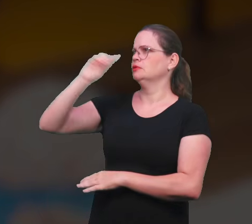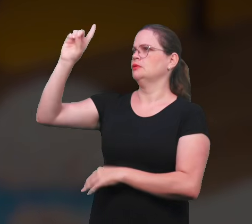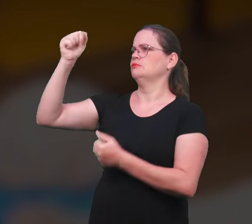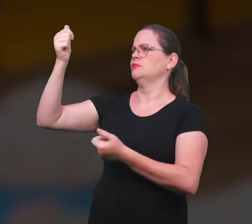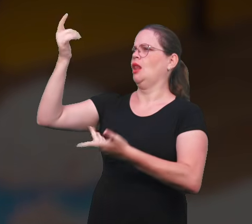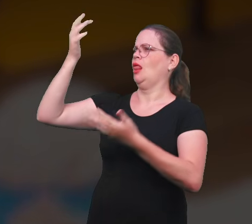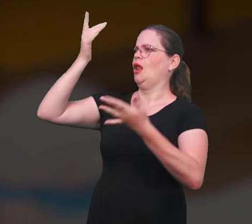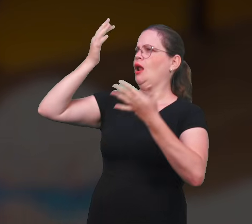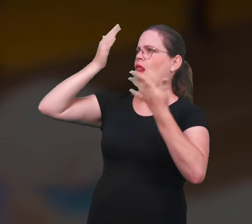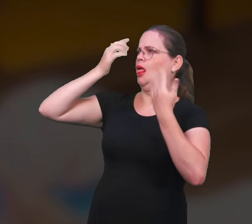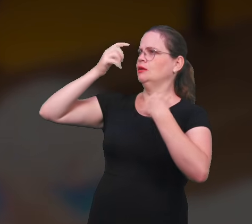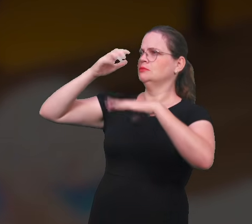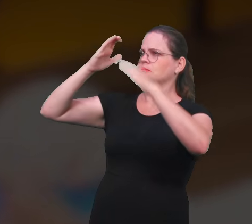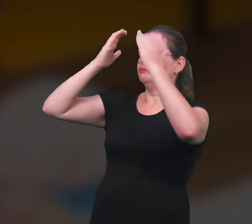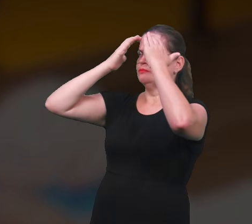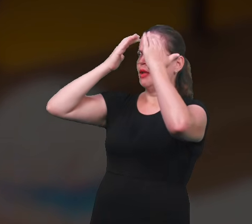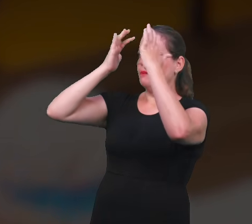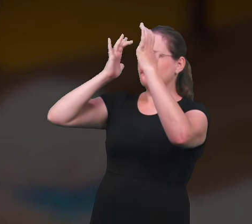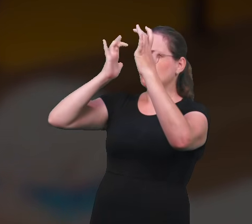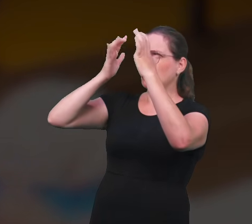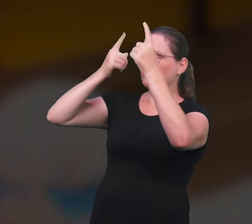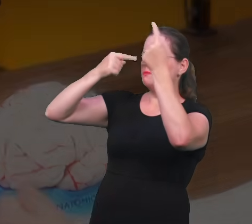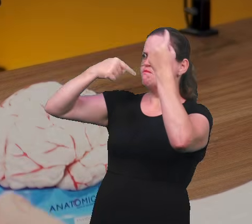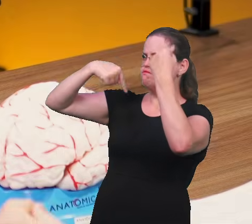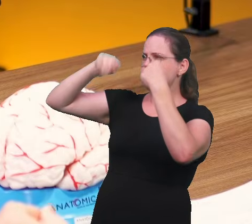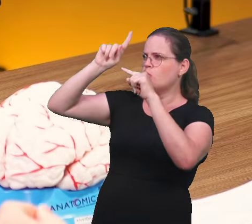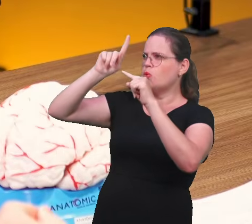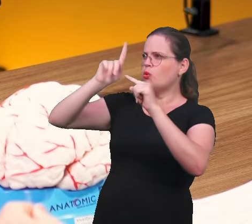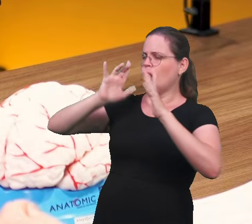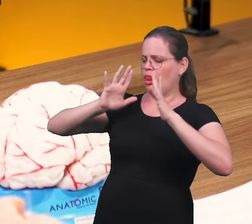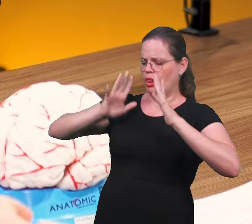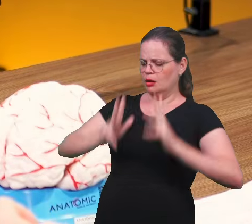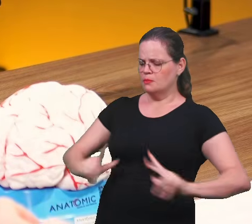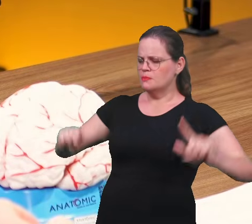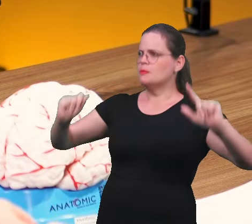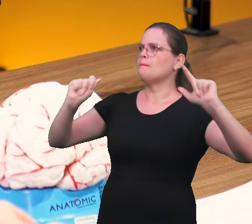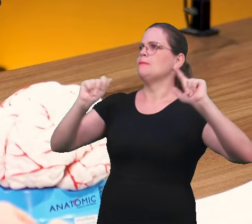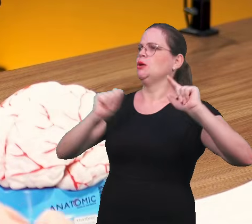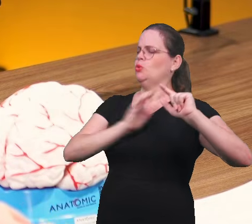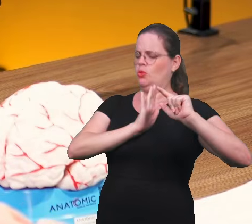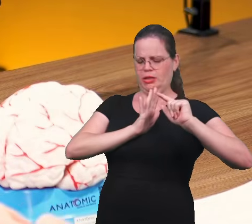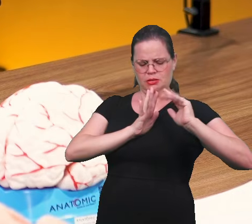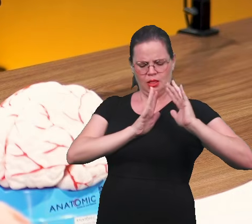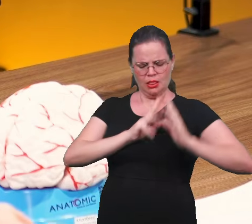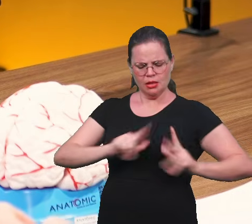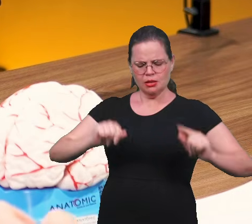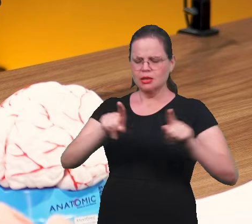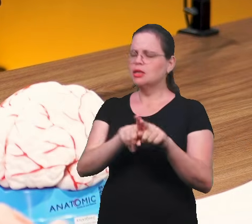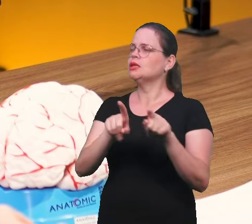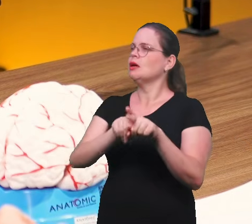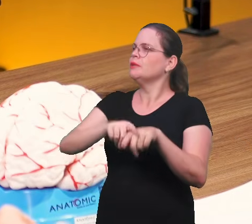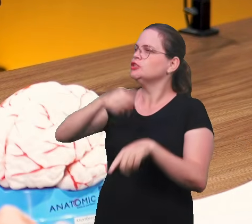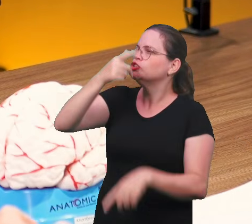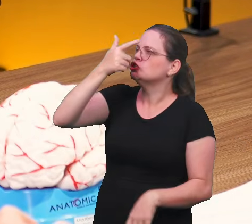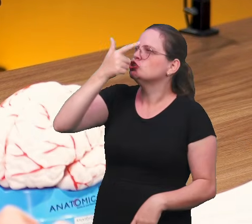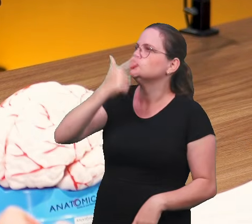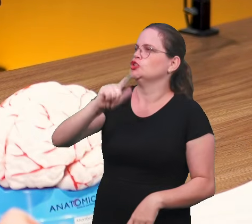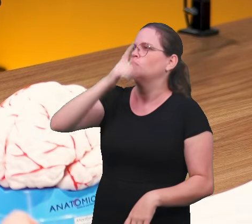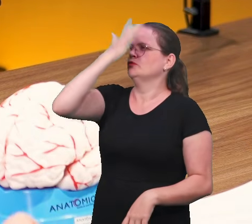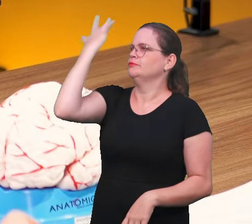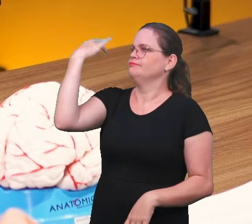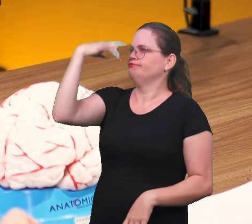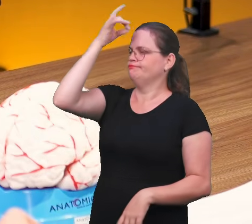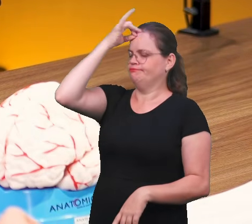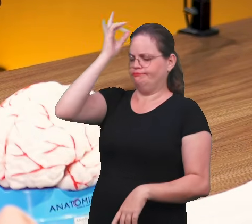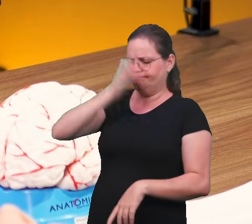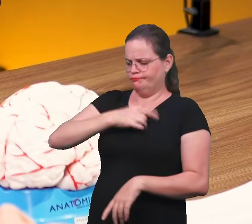e renova em mim um espírito reto. Veja que Deus é poderoso para